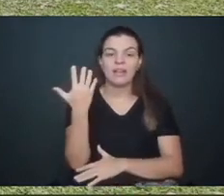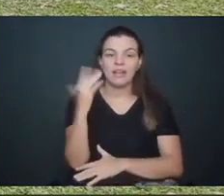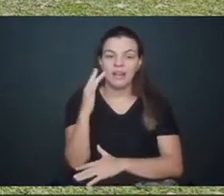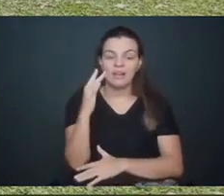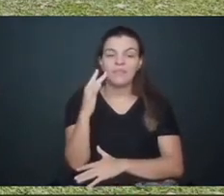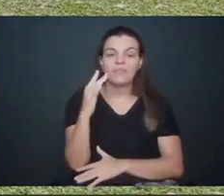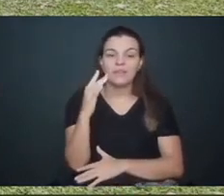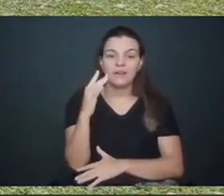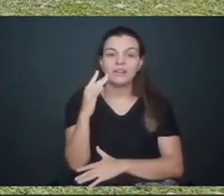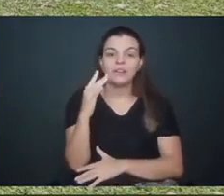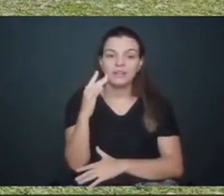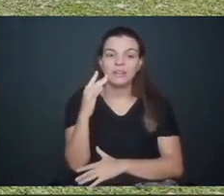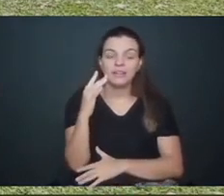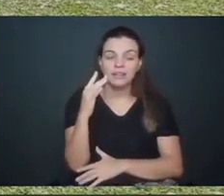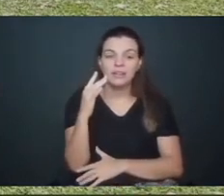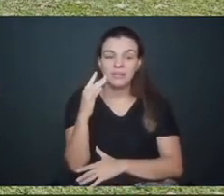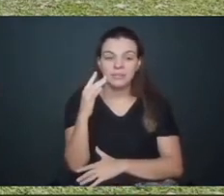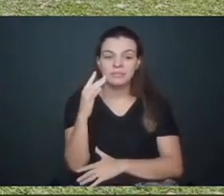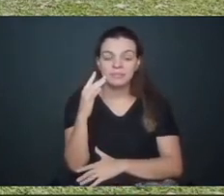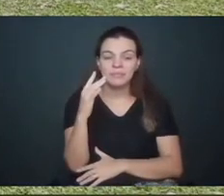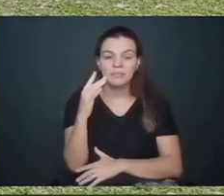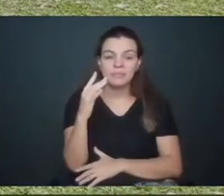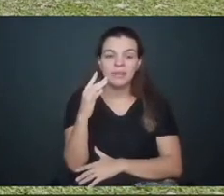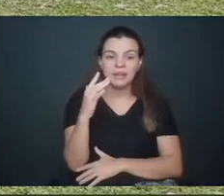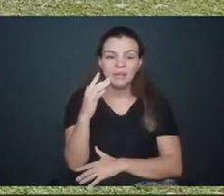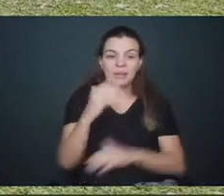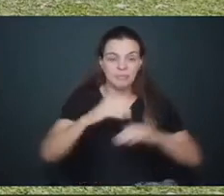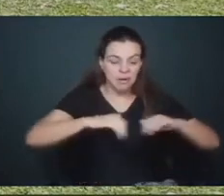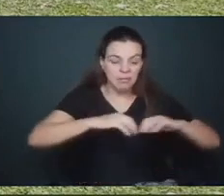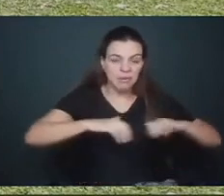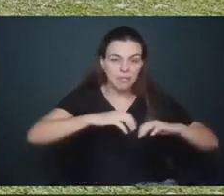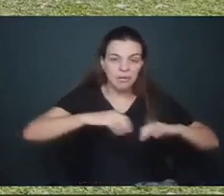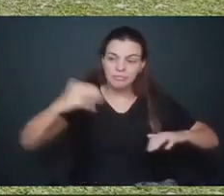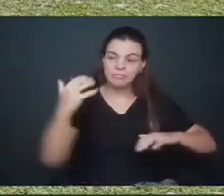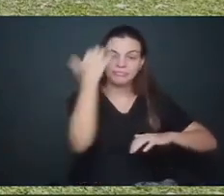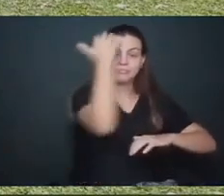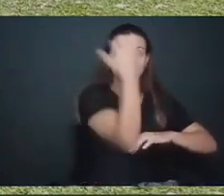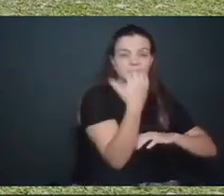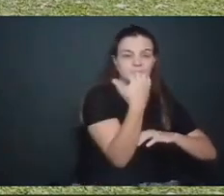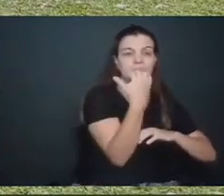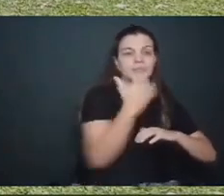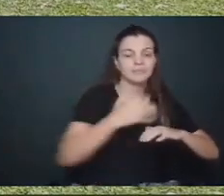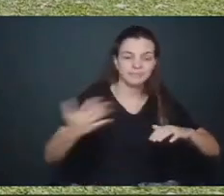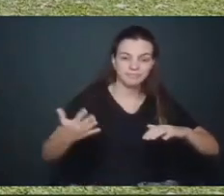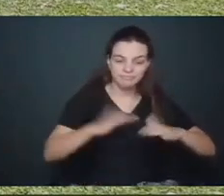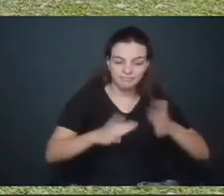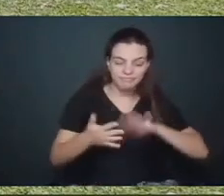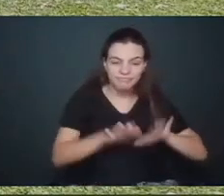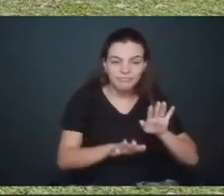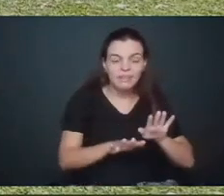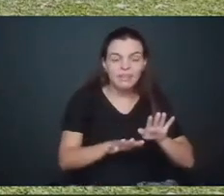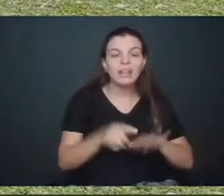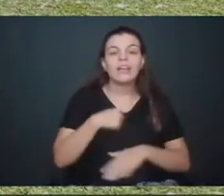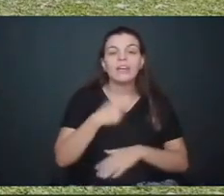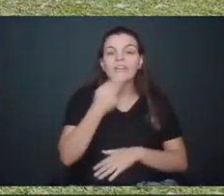plantar. Pedir... Eu derrubo uma araucária, tem que dar 20. Eu proponho 20 para a prefeitura